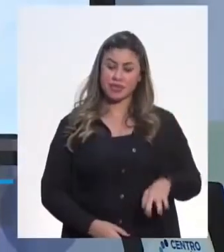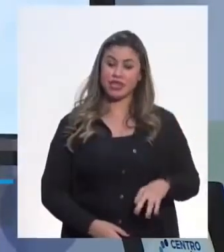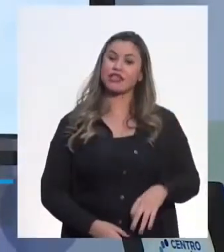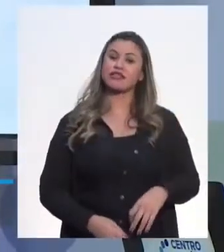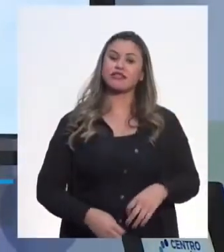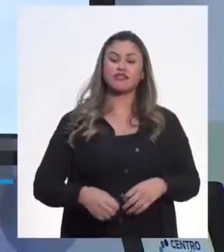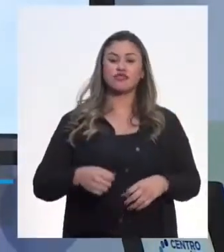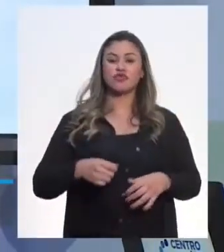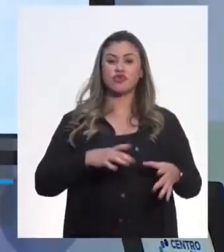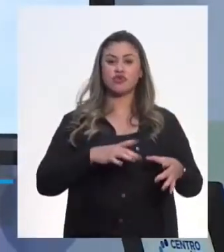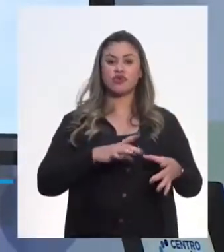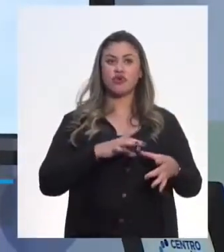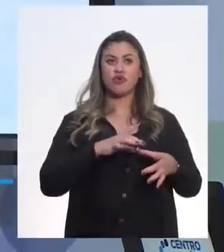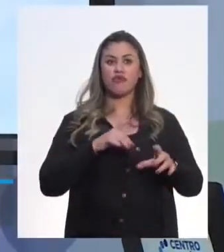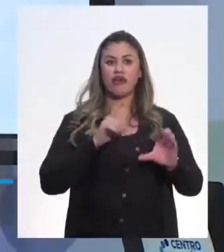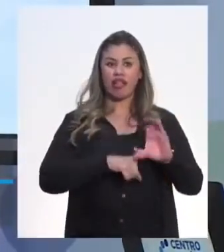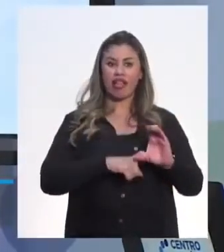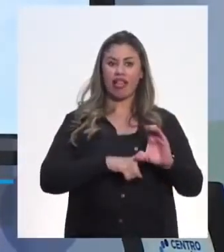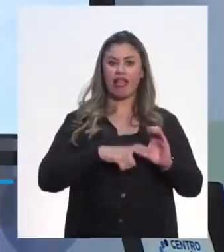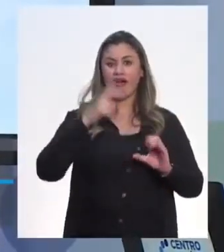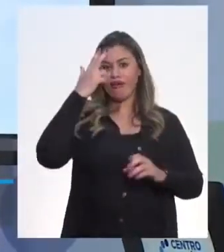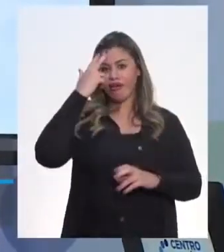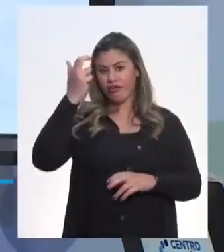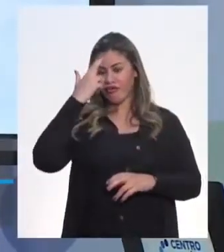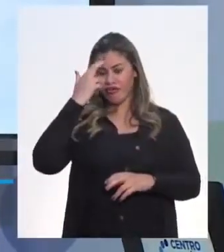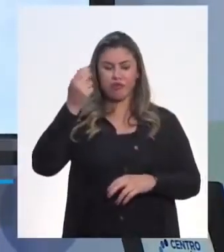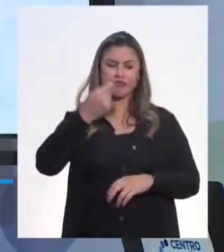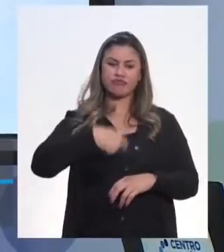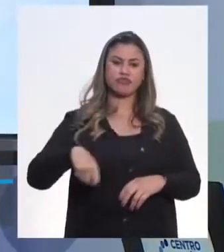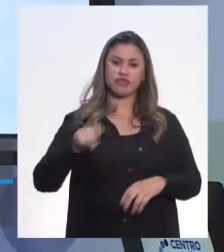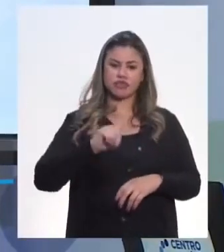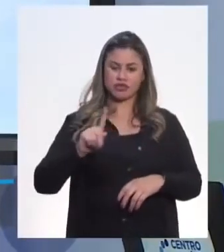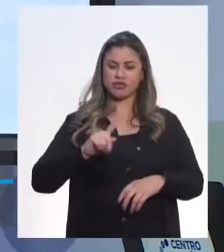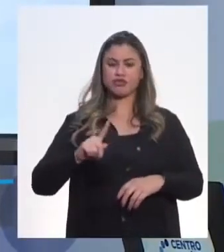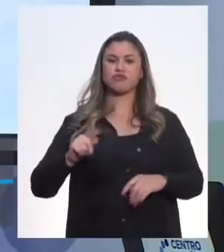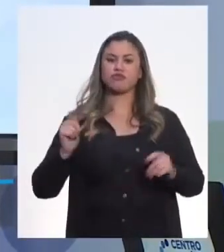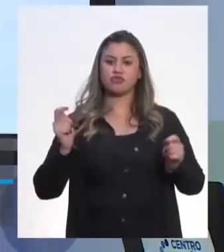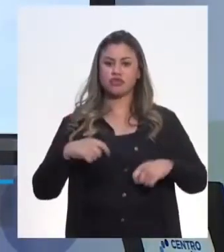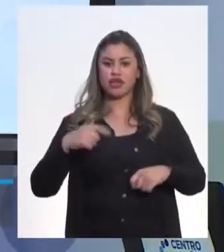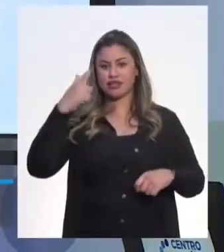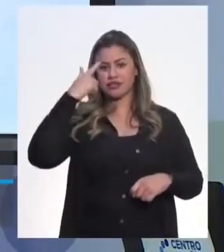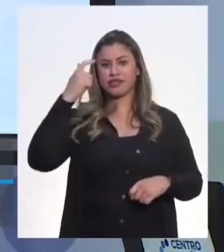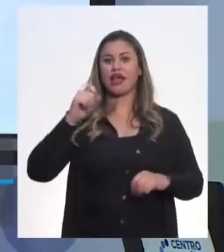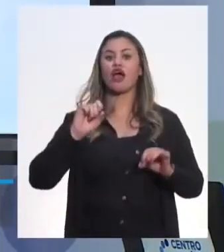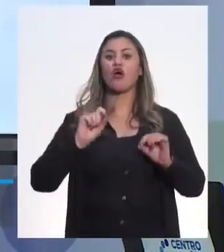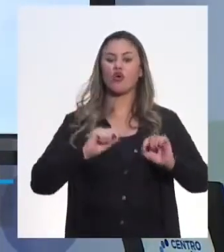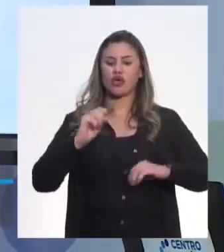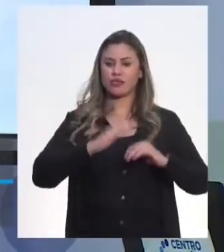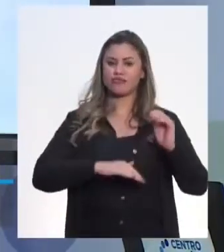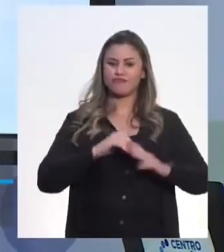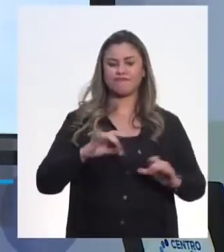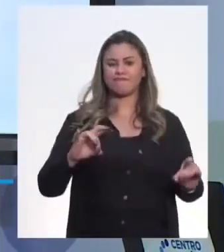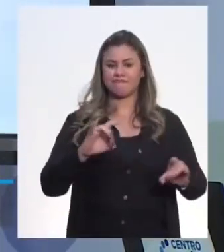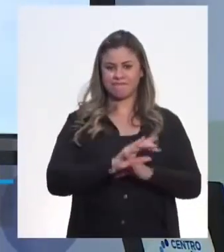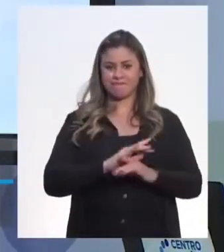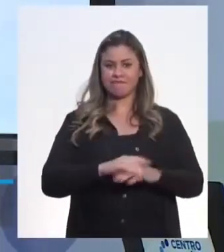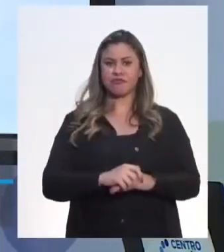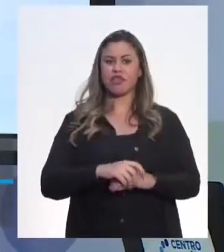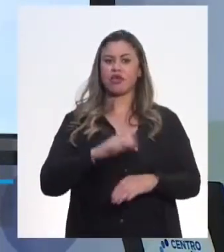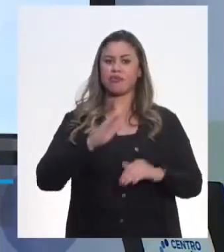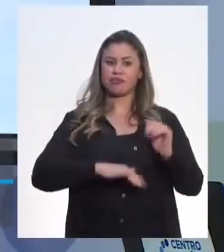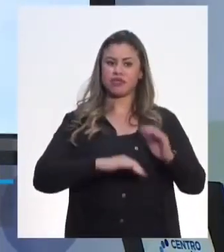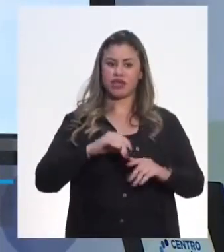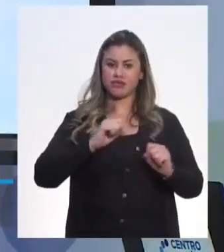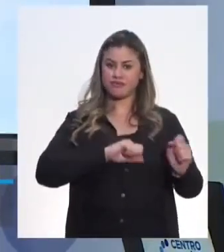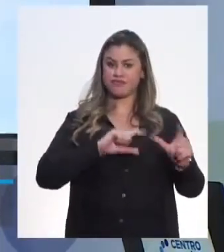ficar dependente de um contexto de fórmula é mais ou menos essa E aí para a gente poder finalizar habilidade habilidade